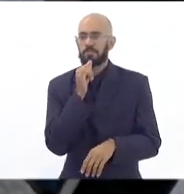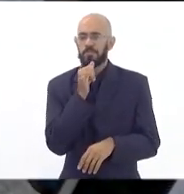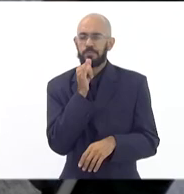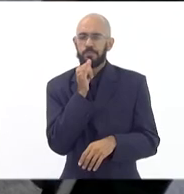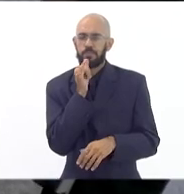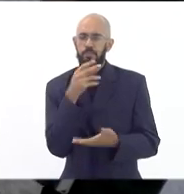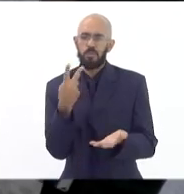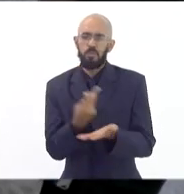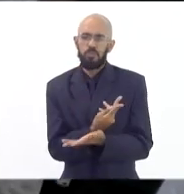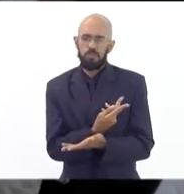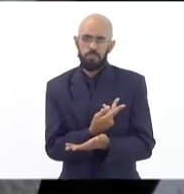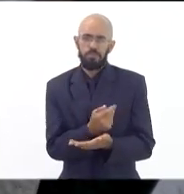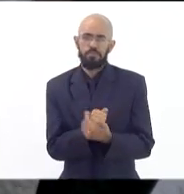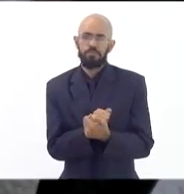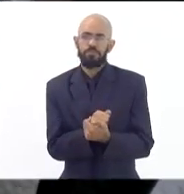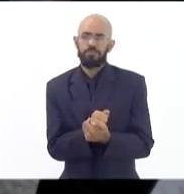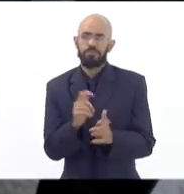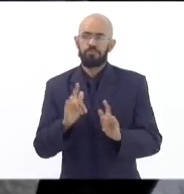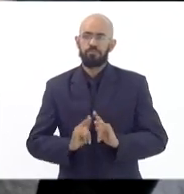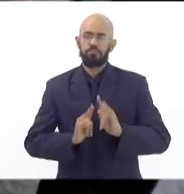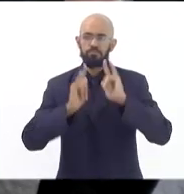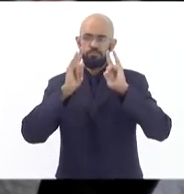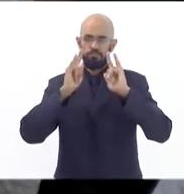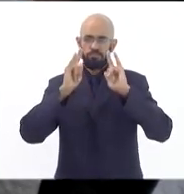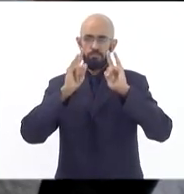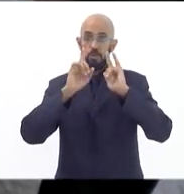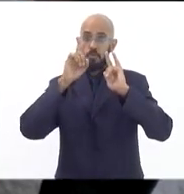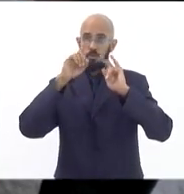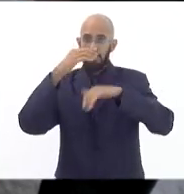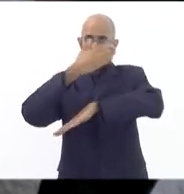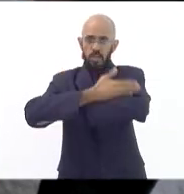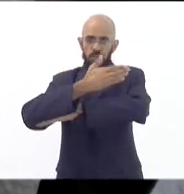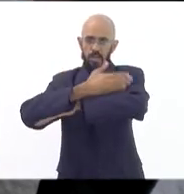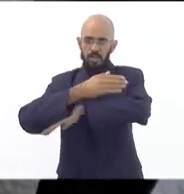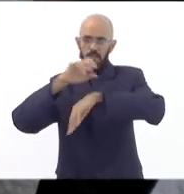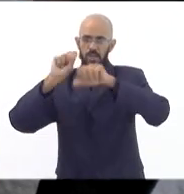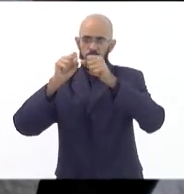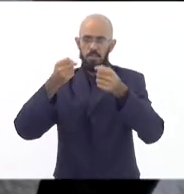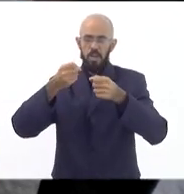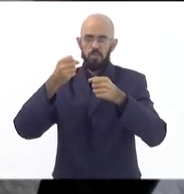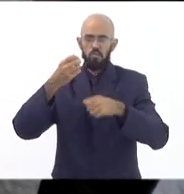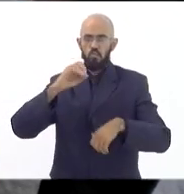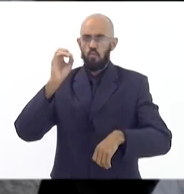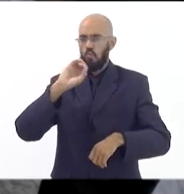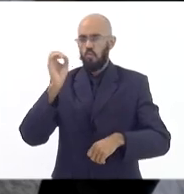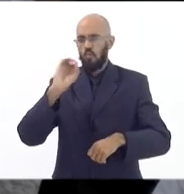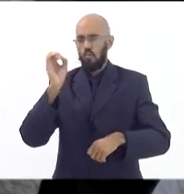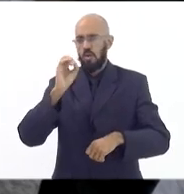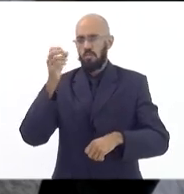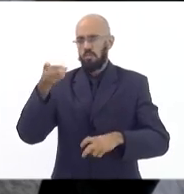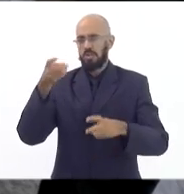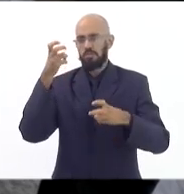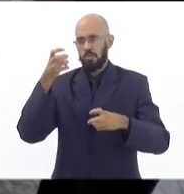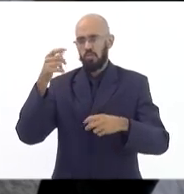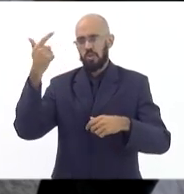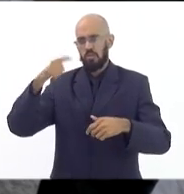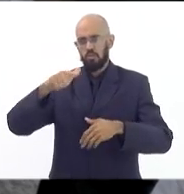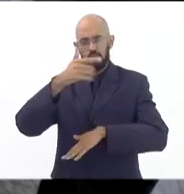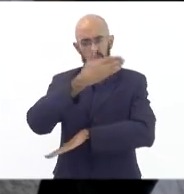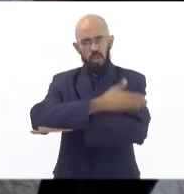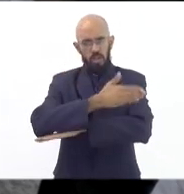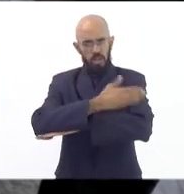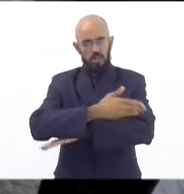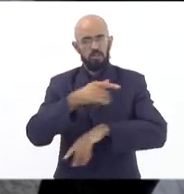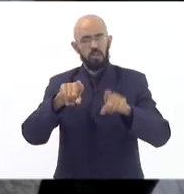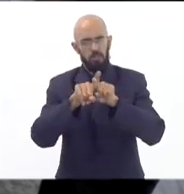é era um edifício que tava com uma janela quebrada que ninguém reparou a E aí as outras janelas foram